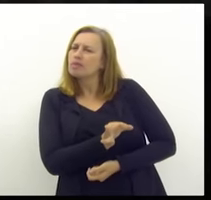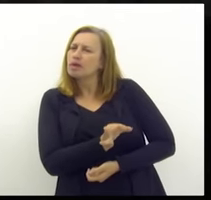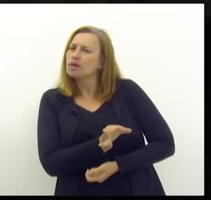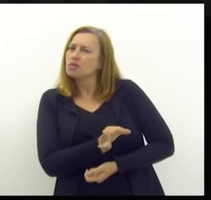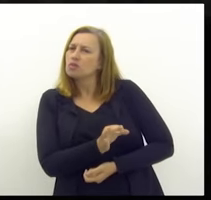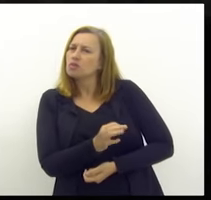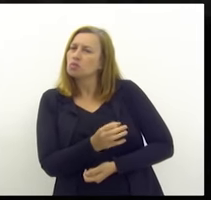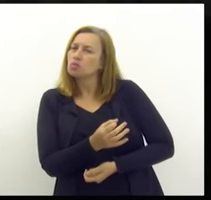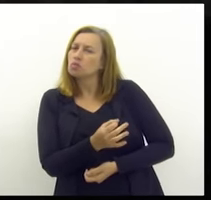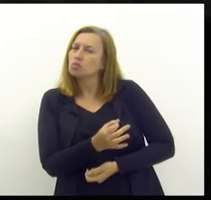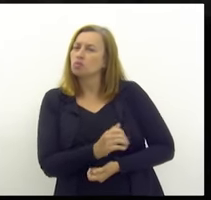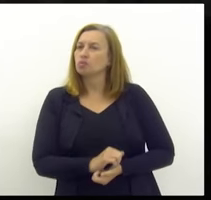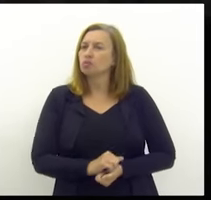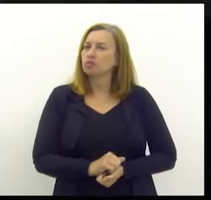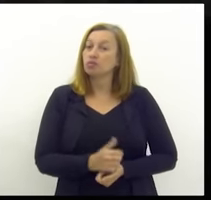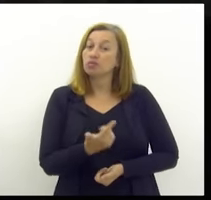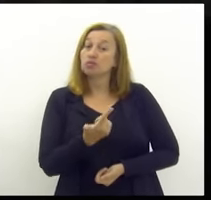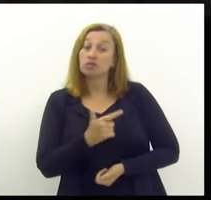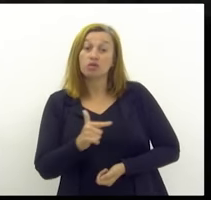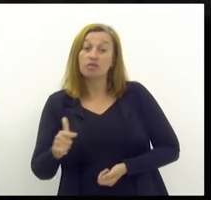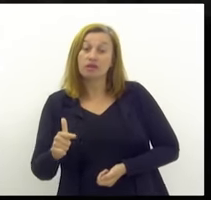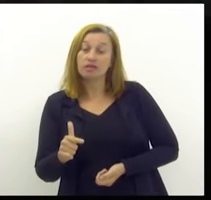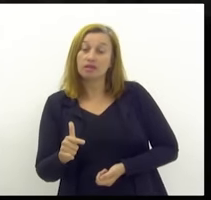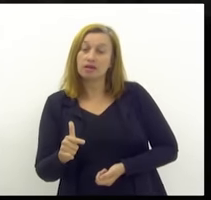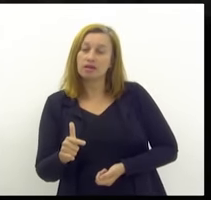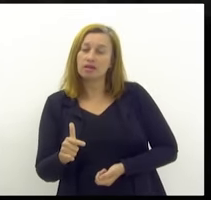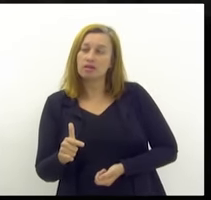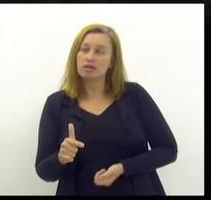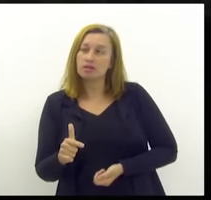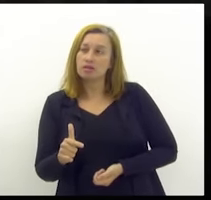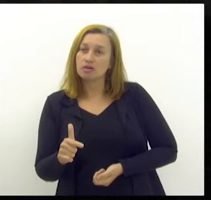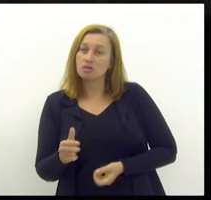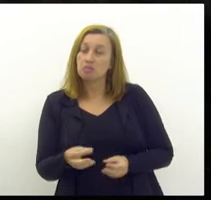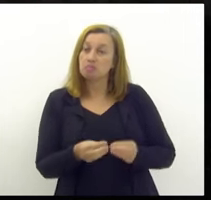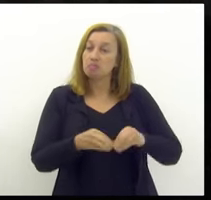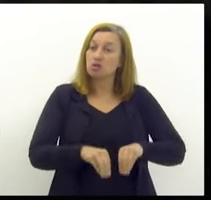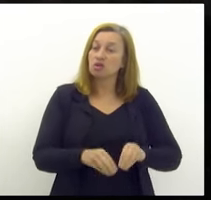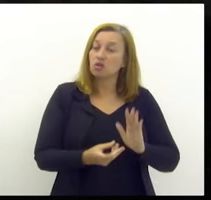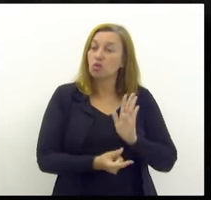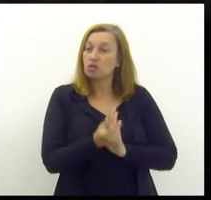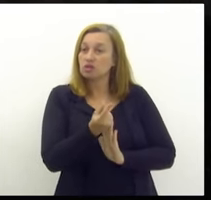não vai ter buraco no orçamento de